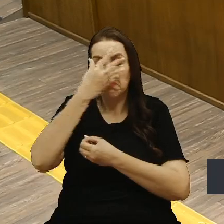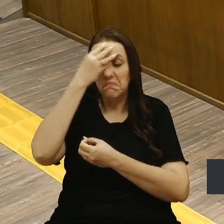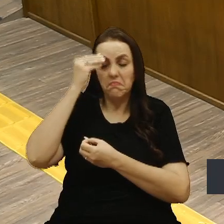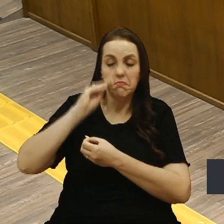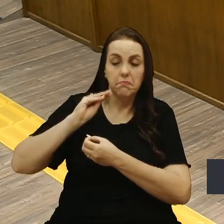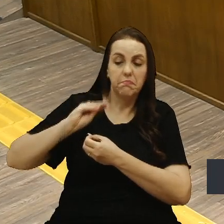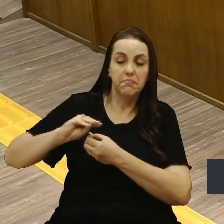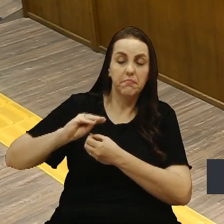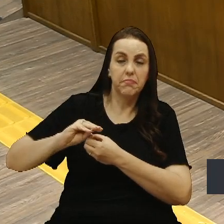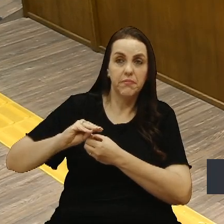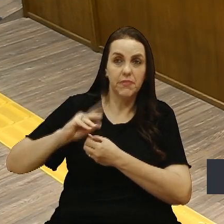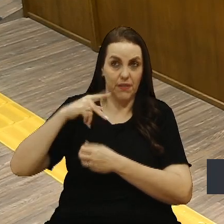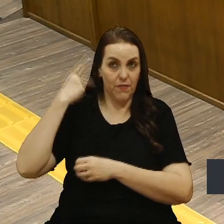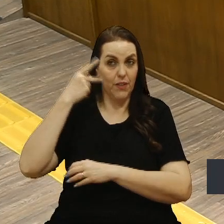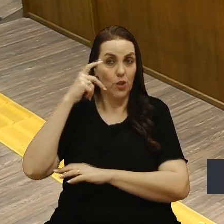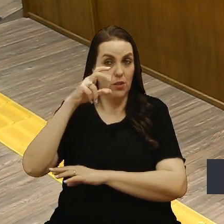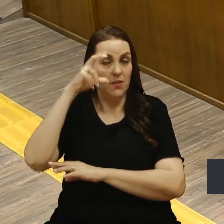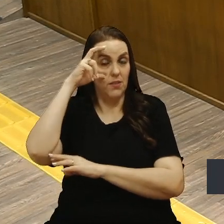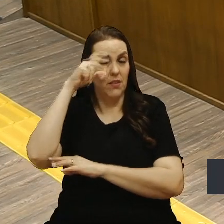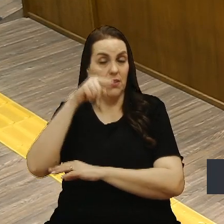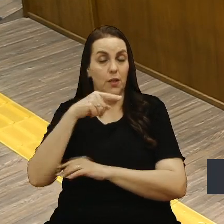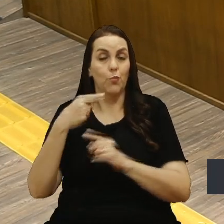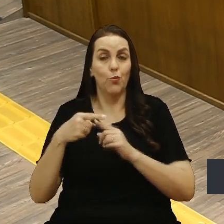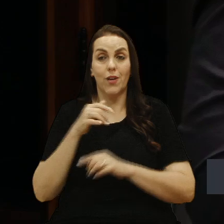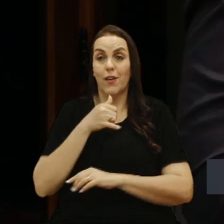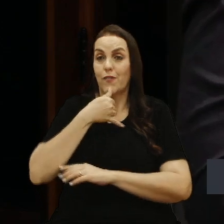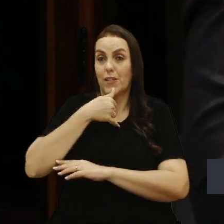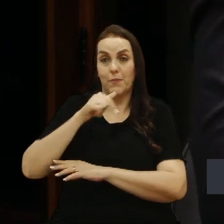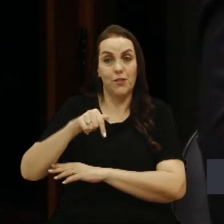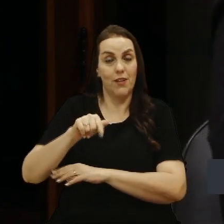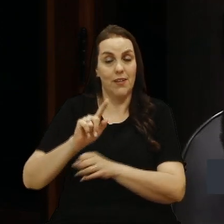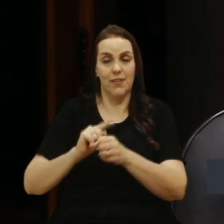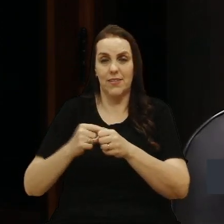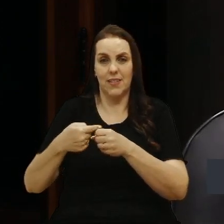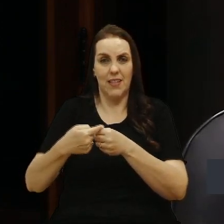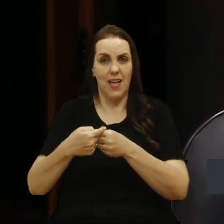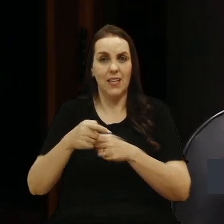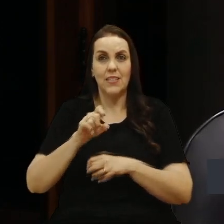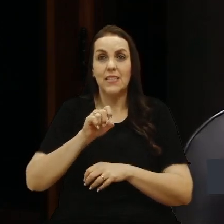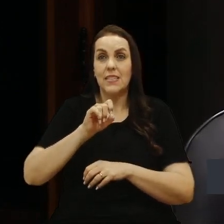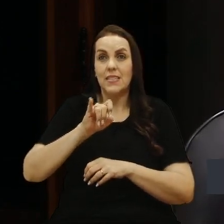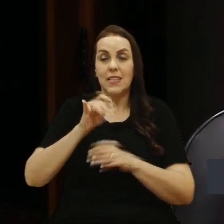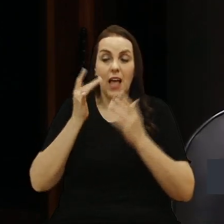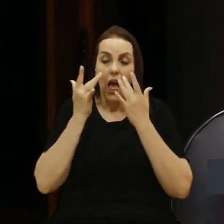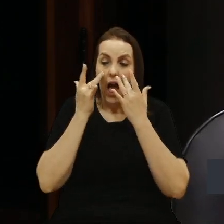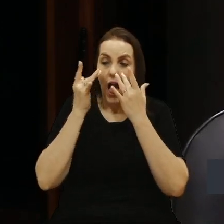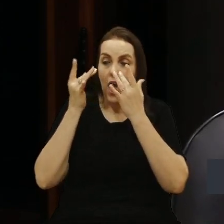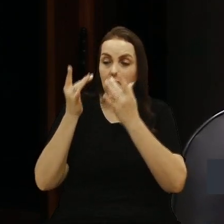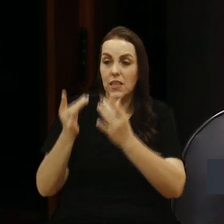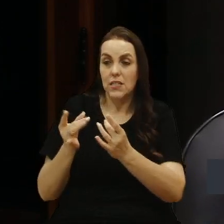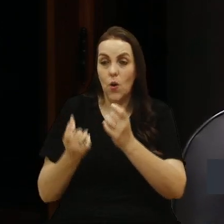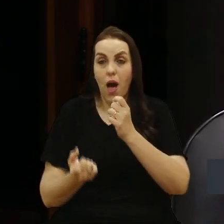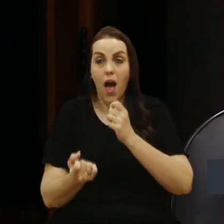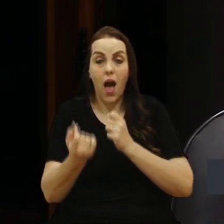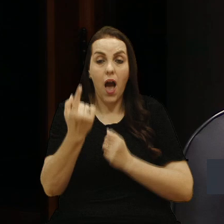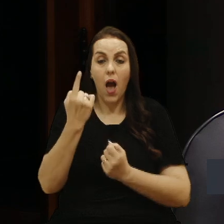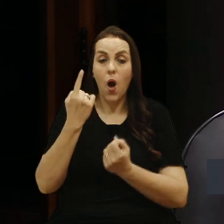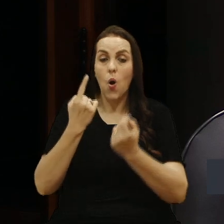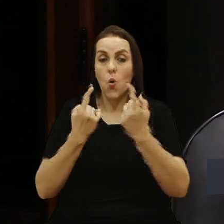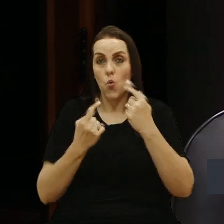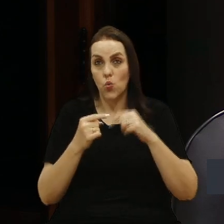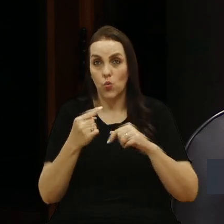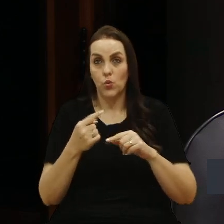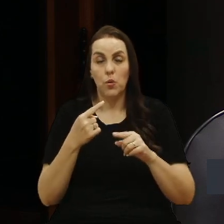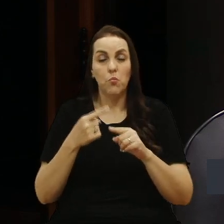porque infelizmente o que nós temos na cidade é que se dá uma certa atenção para alguns em razão